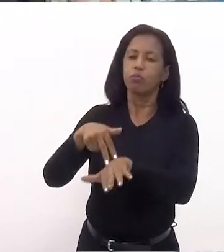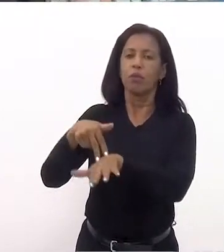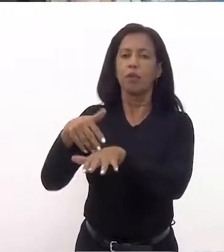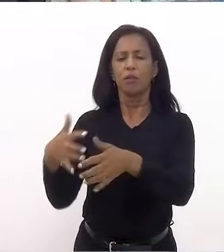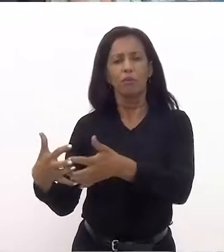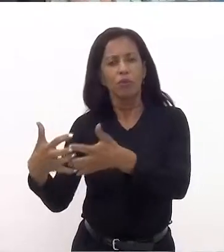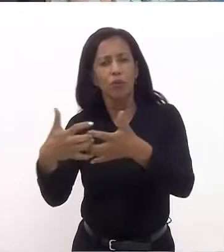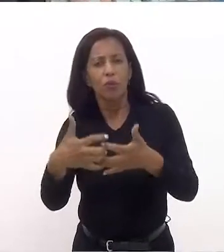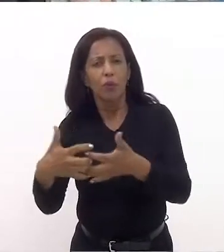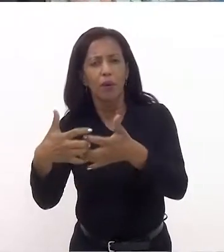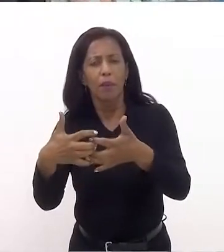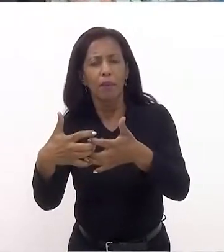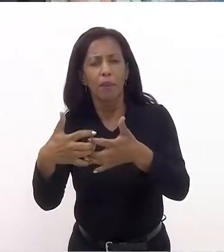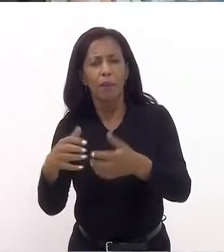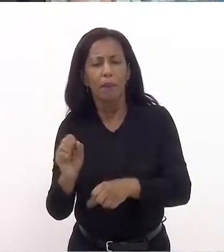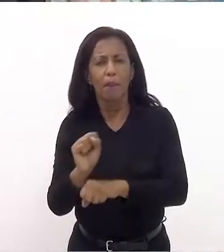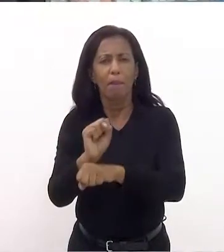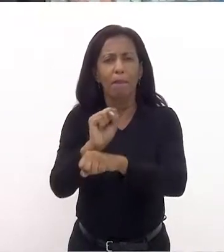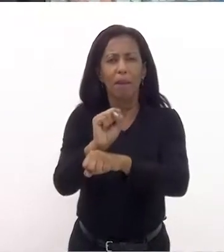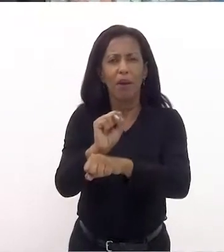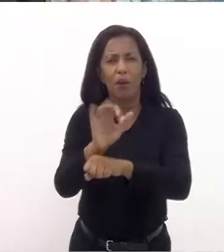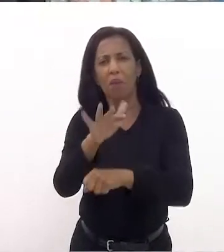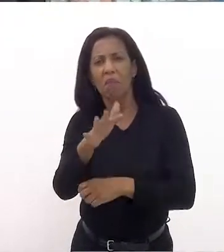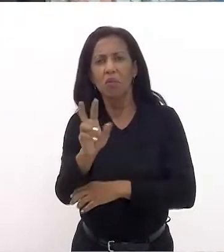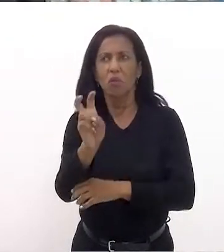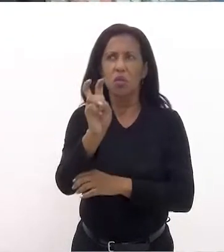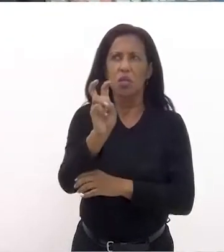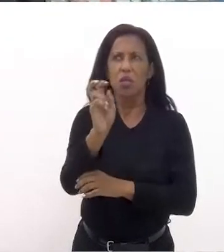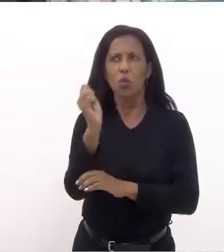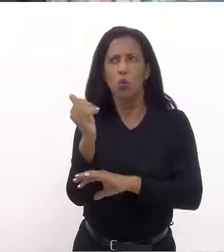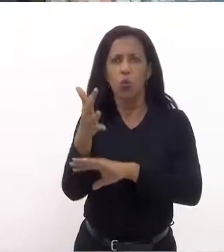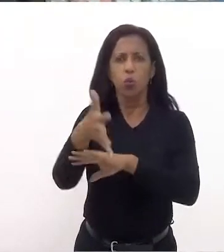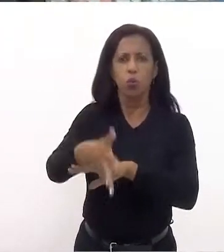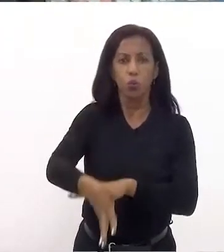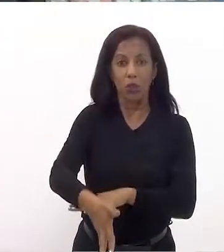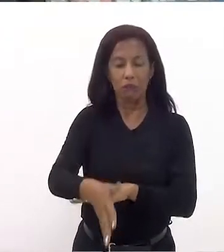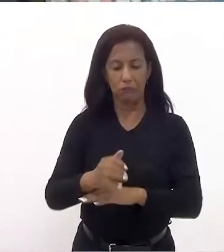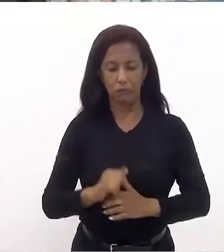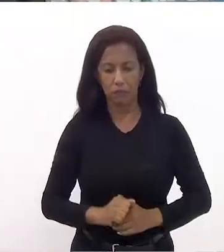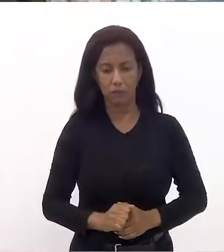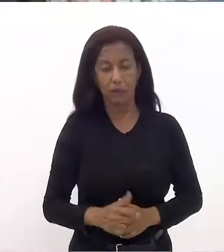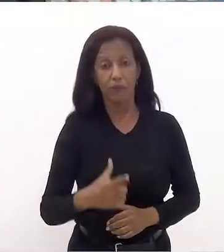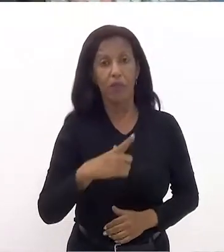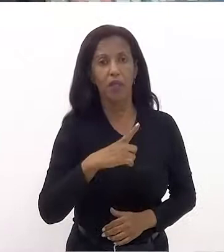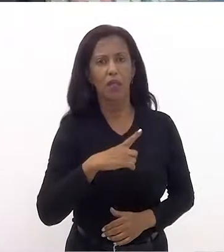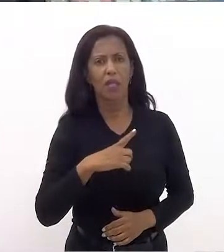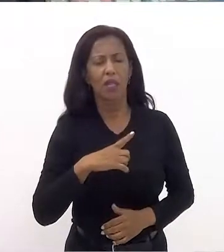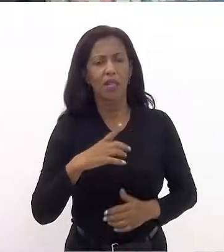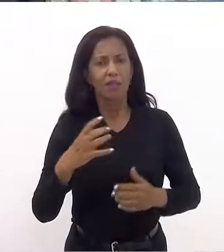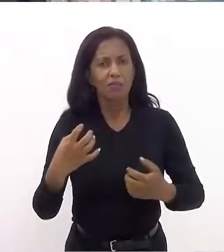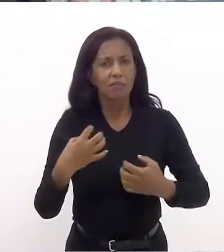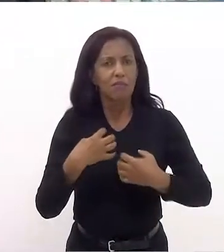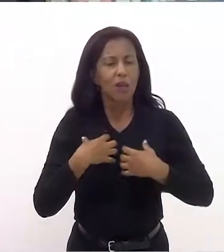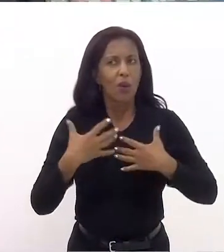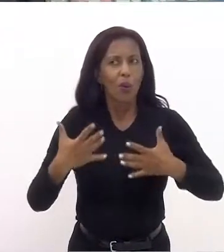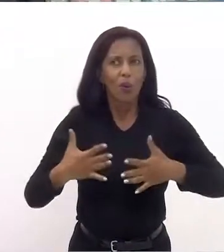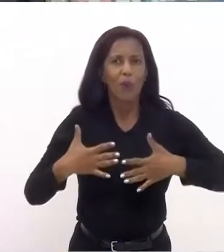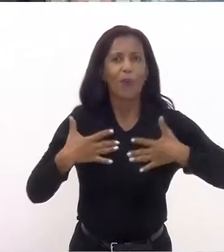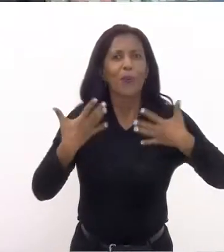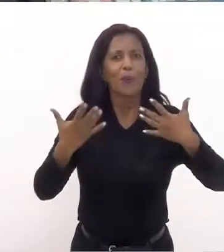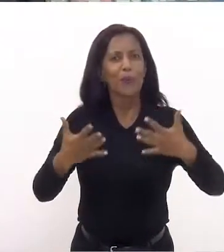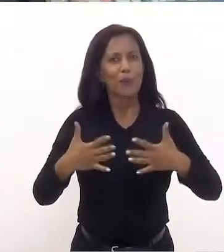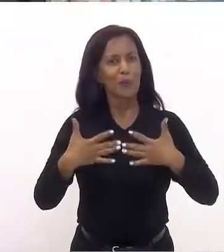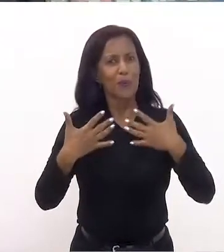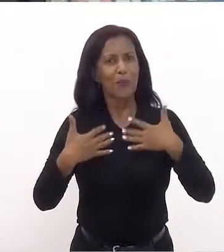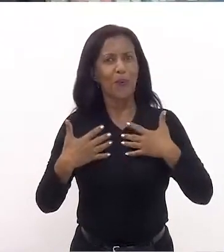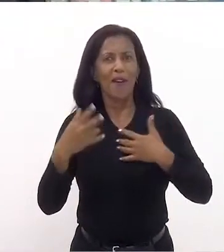caminhão parou e era mais ou menos 5 horas da manhã. Eu tive uma alegria muito